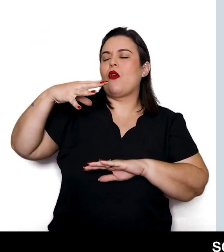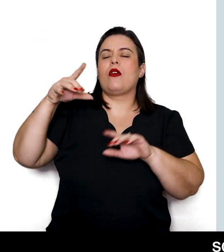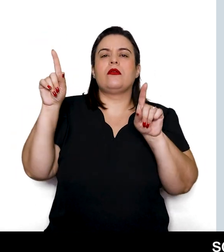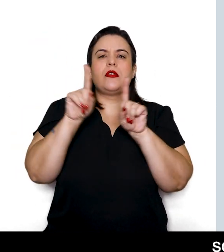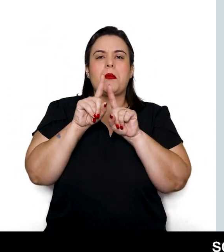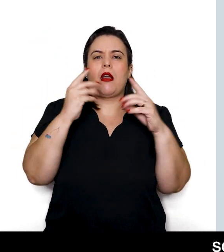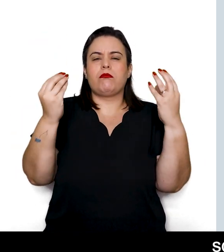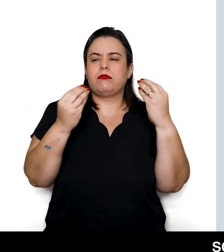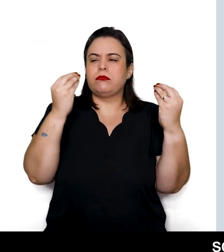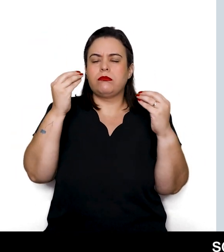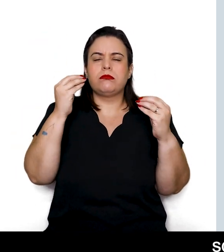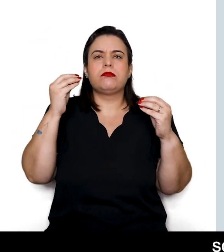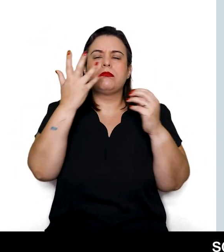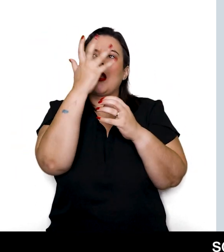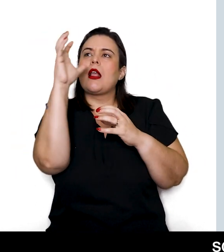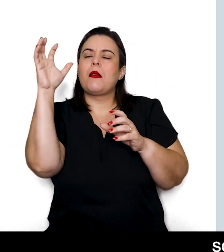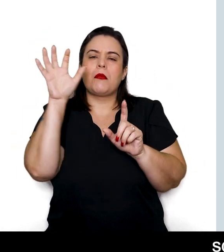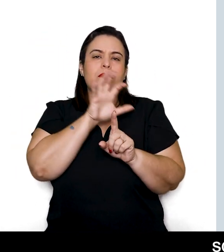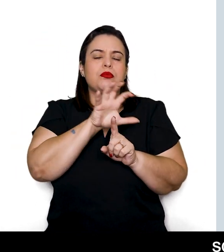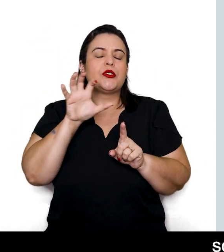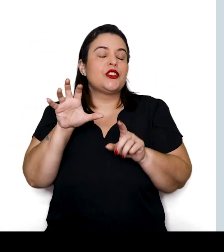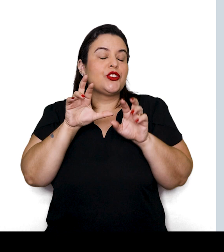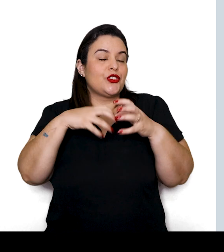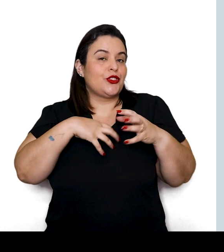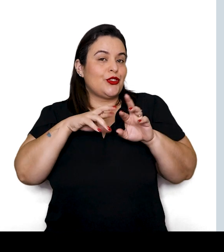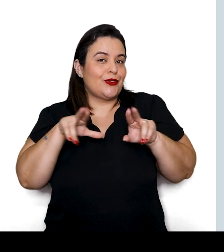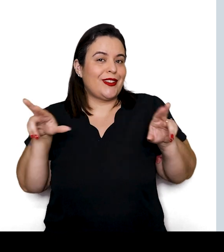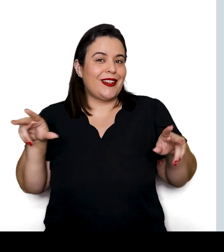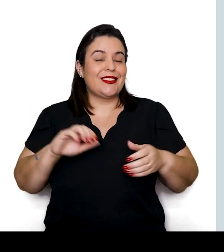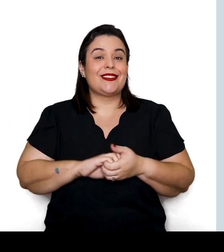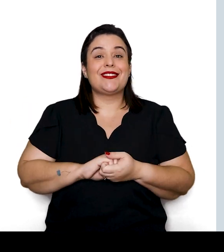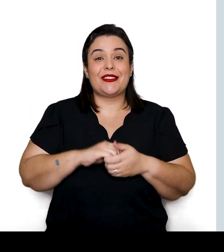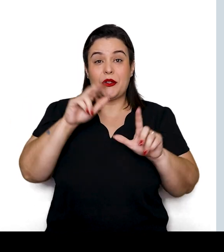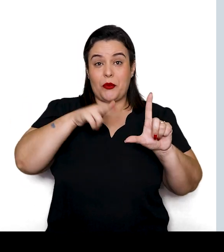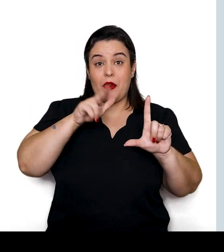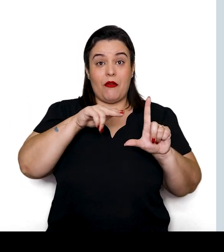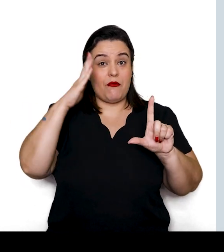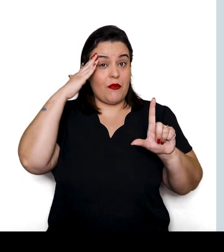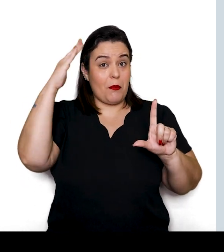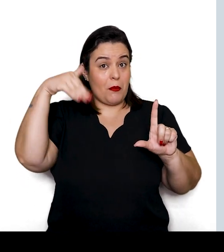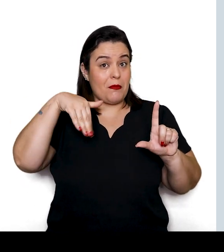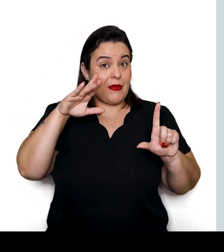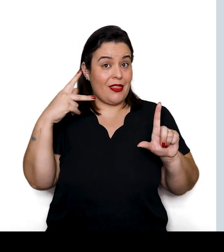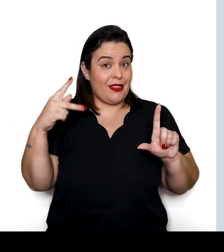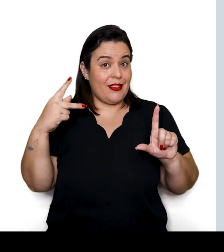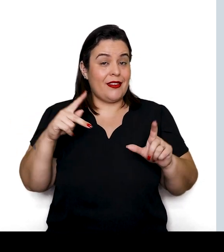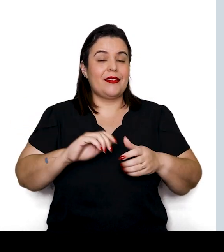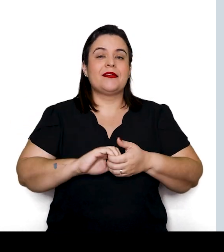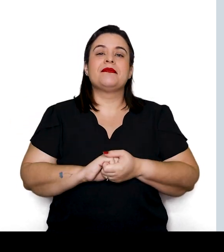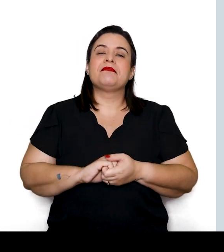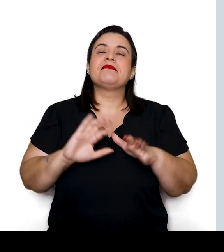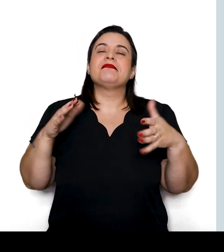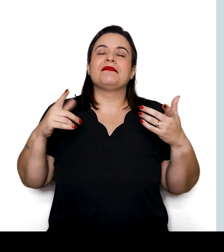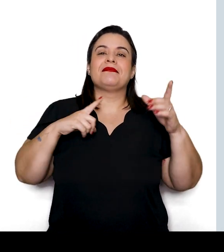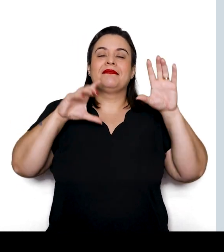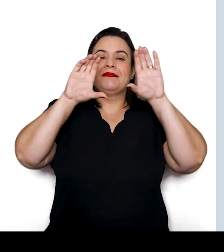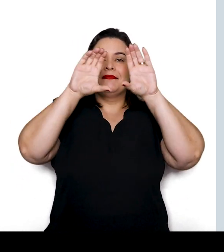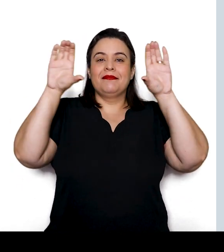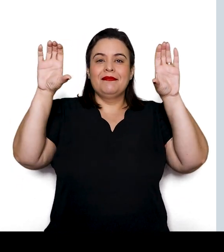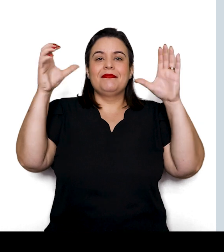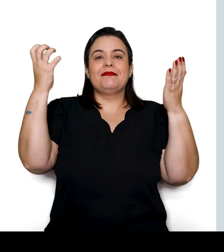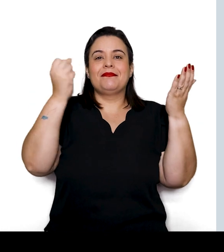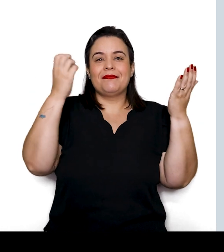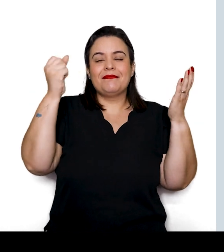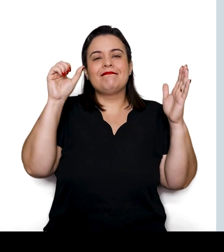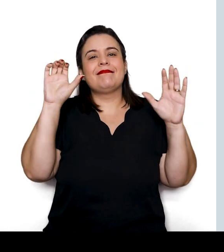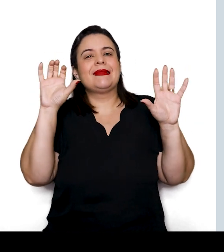diferentes variações de luz e efeitos atmosféricos, em uma de suas séries mais conhecidas. Por fim, há um céu acima